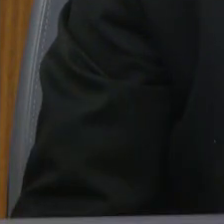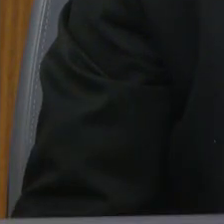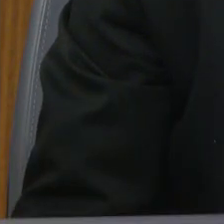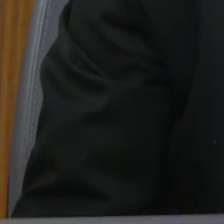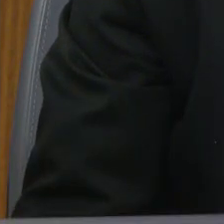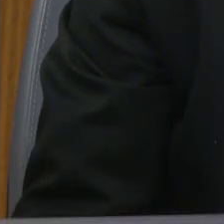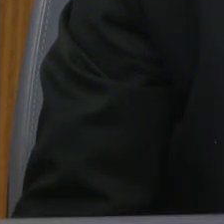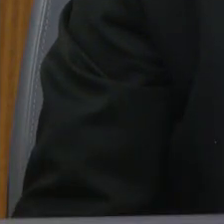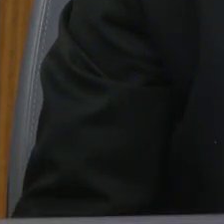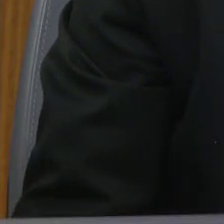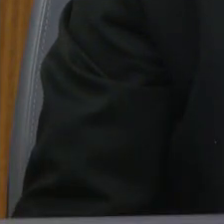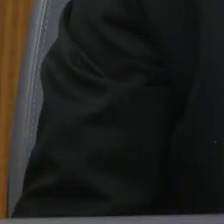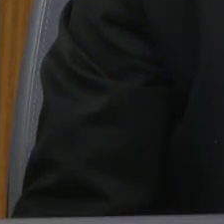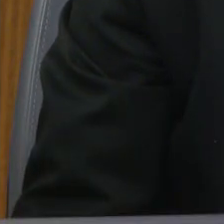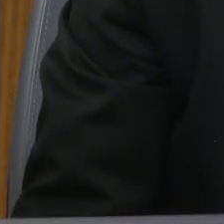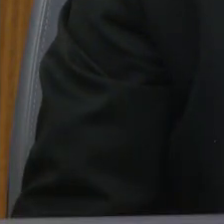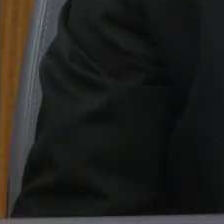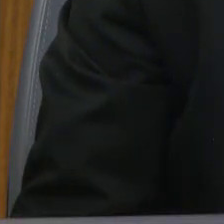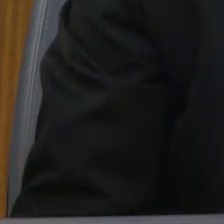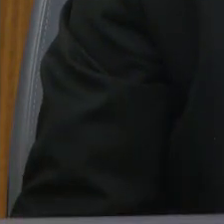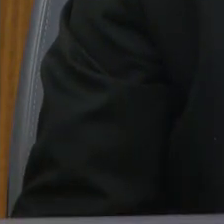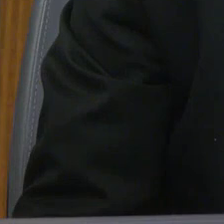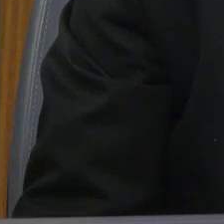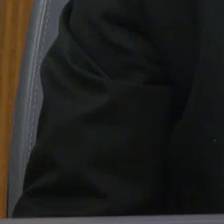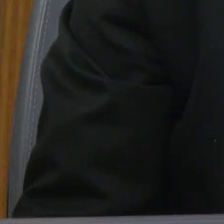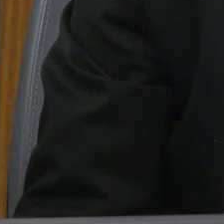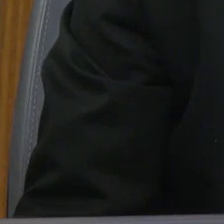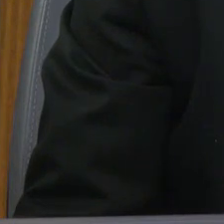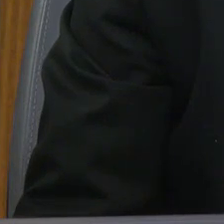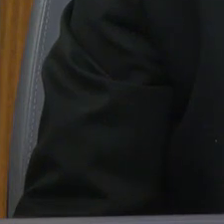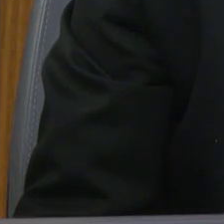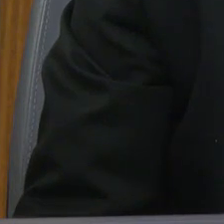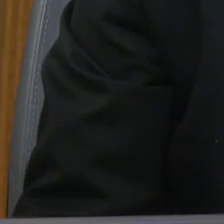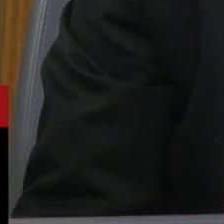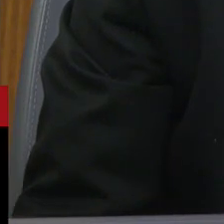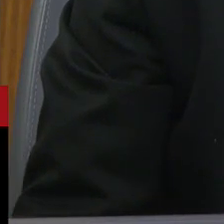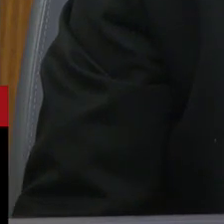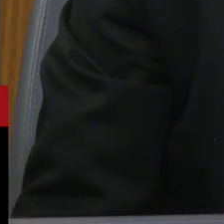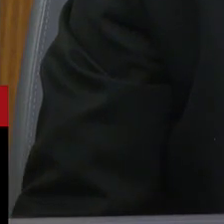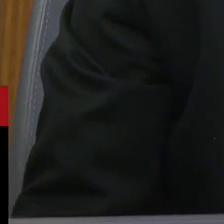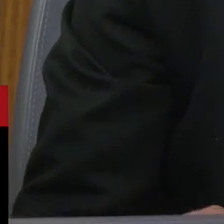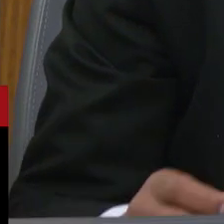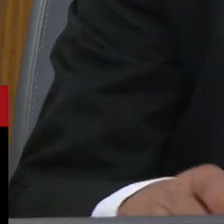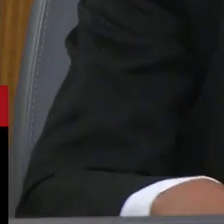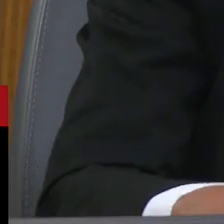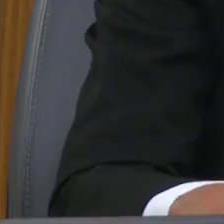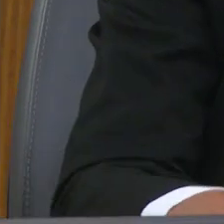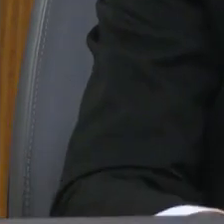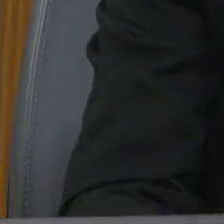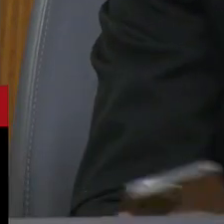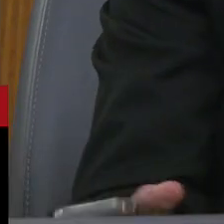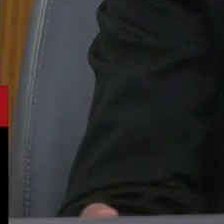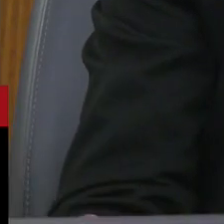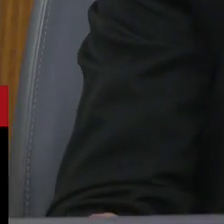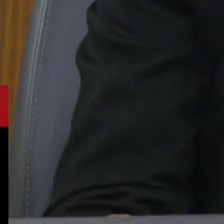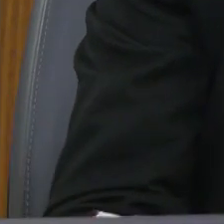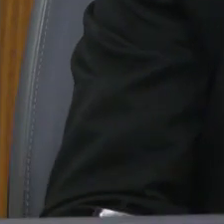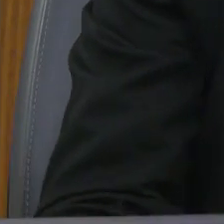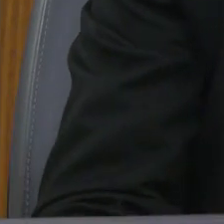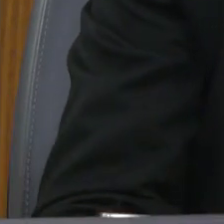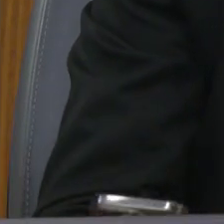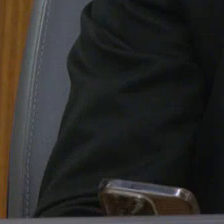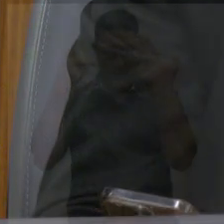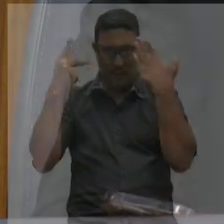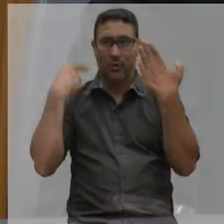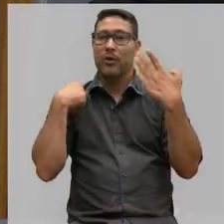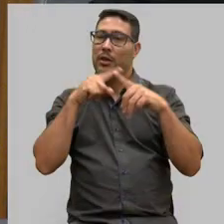diagnóstico na infância na adolescência tratamento psiquiátrico e medicamentoso direitos de